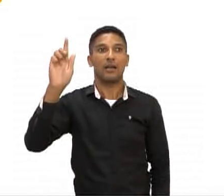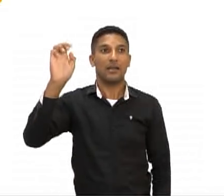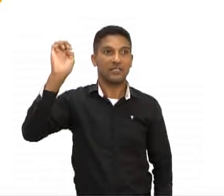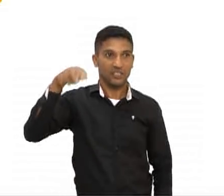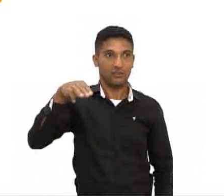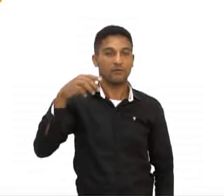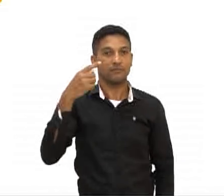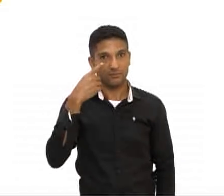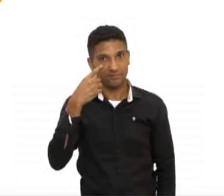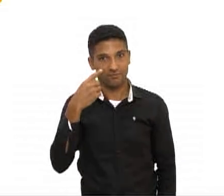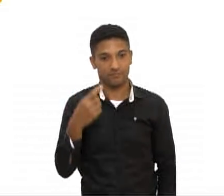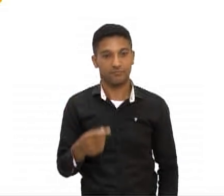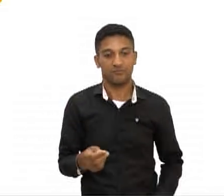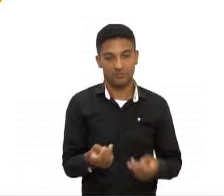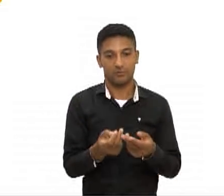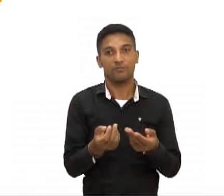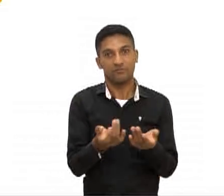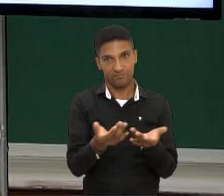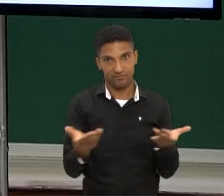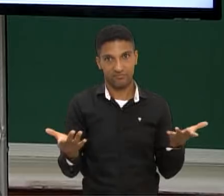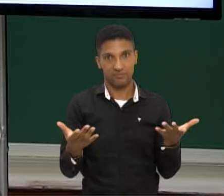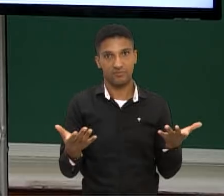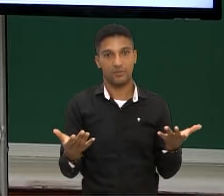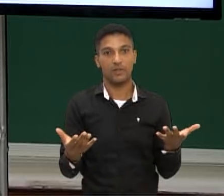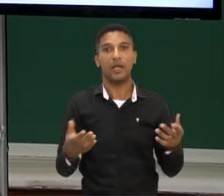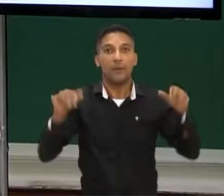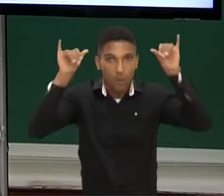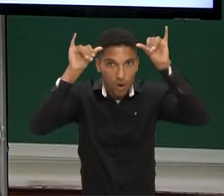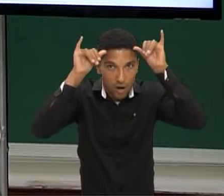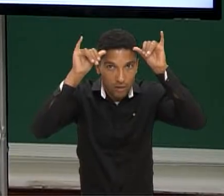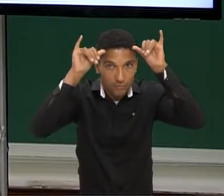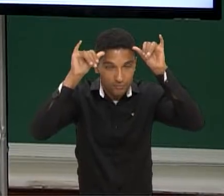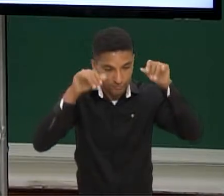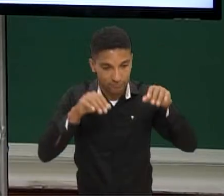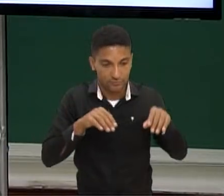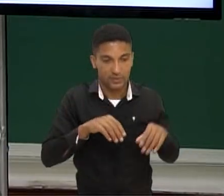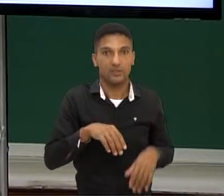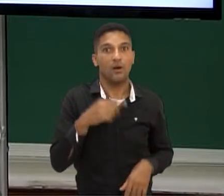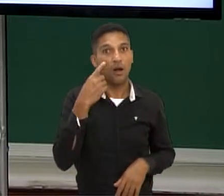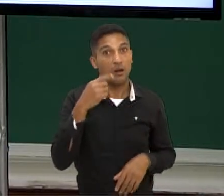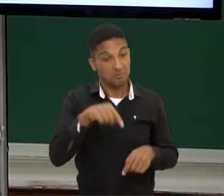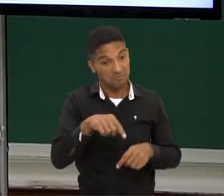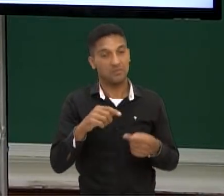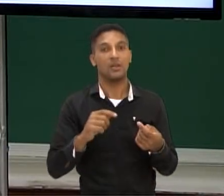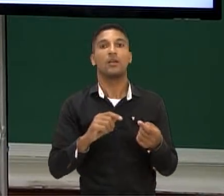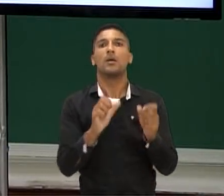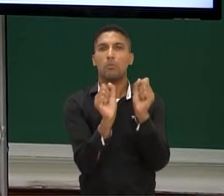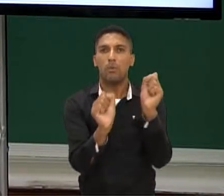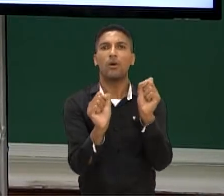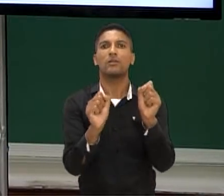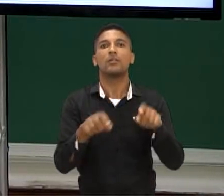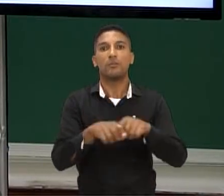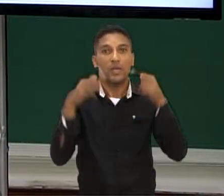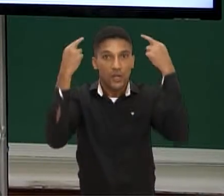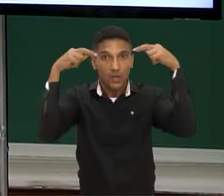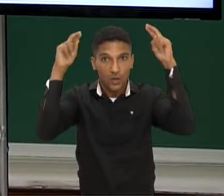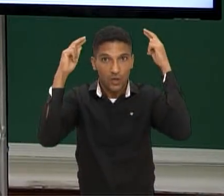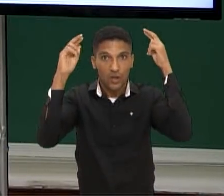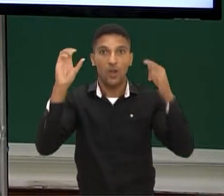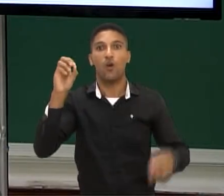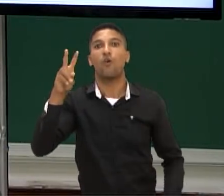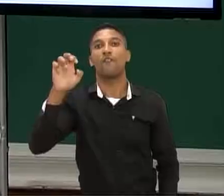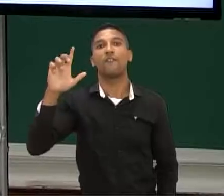pode ser ovelhas, pode ser cabras, tá? Então, por quê? Precisa